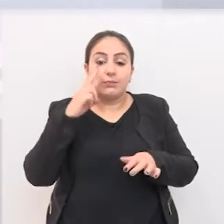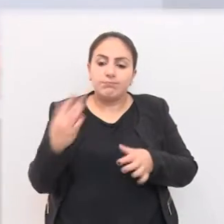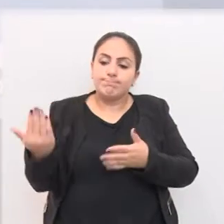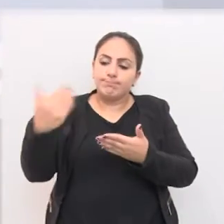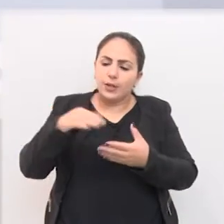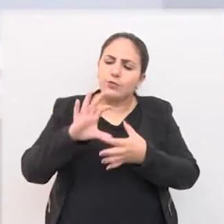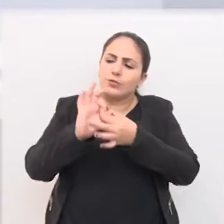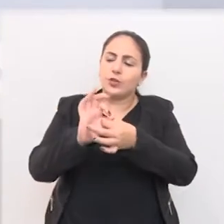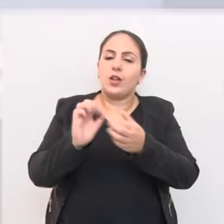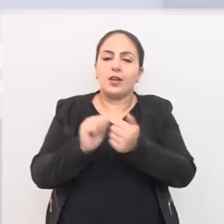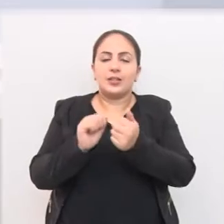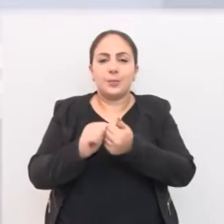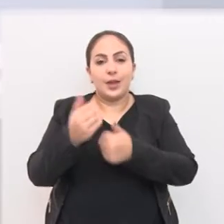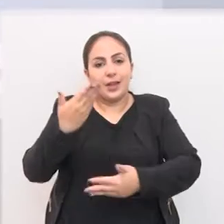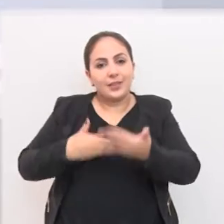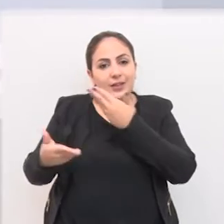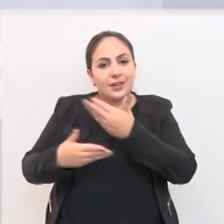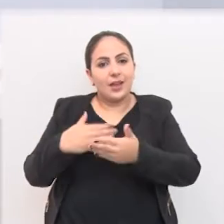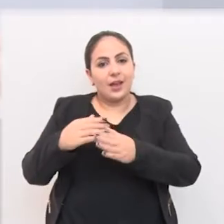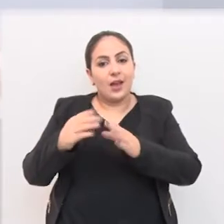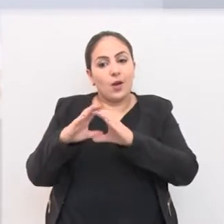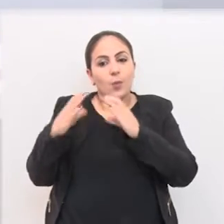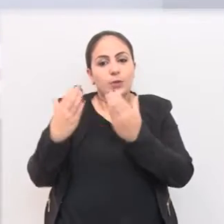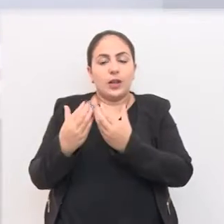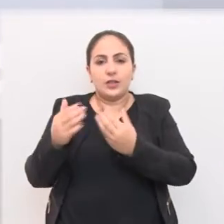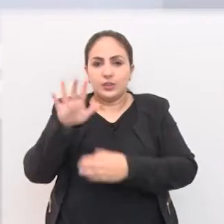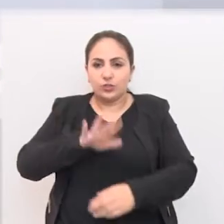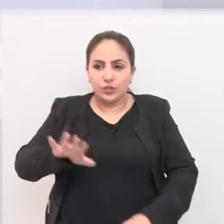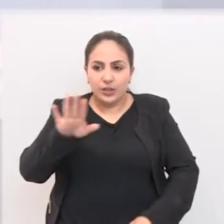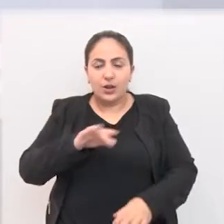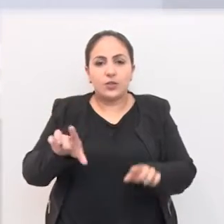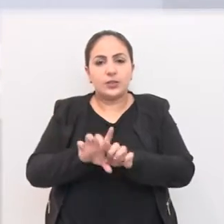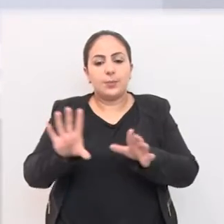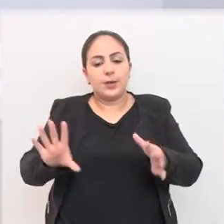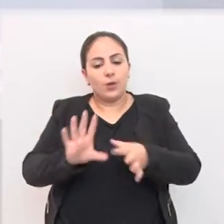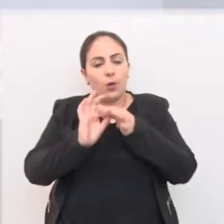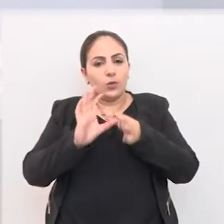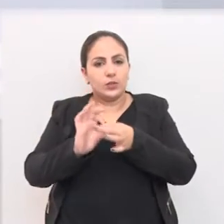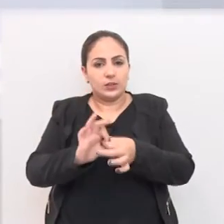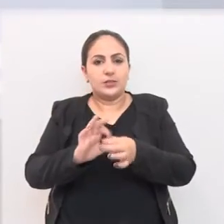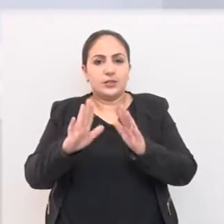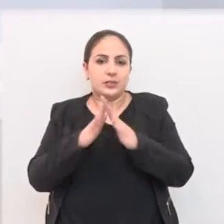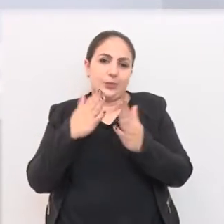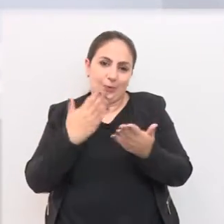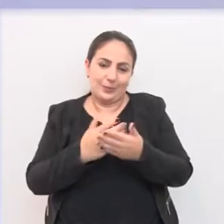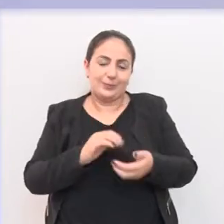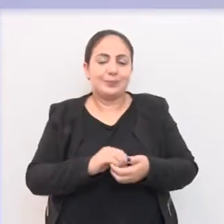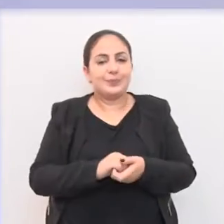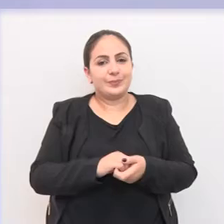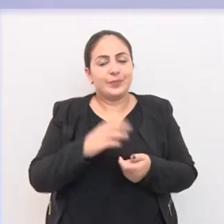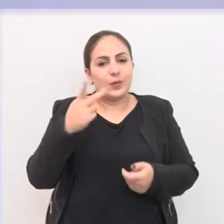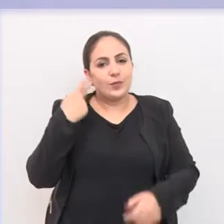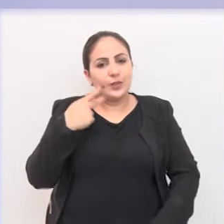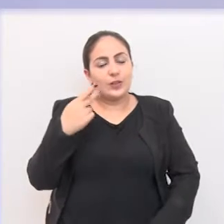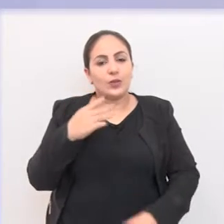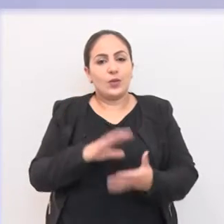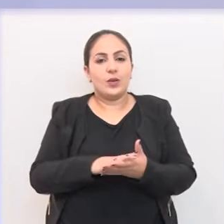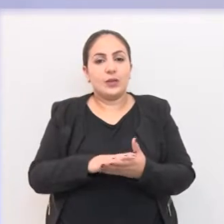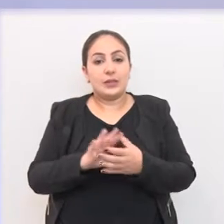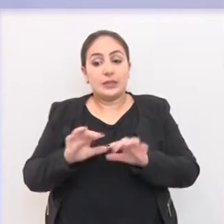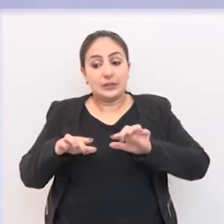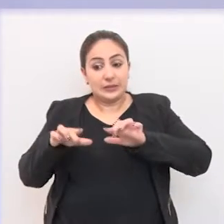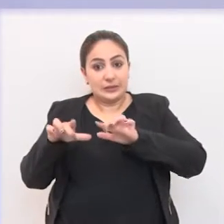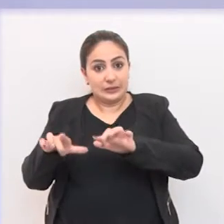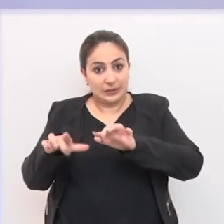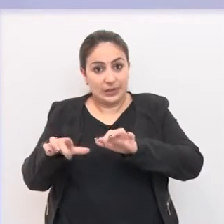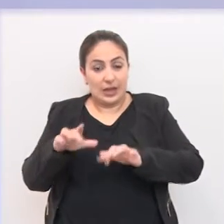venha vincular e venha beneficiar a comunidade como um todo e principalmente um contexto escolar. Do vereador